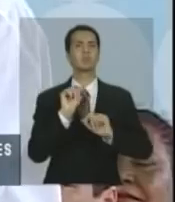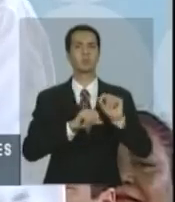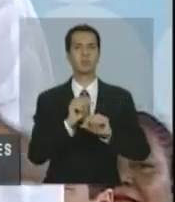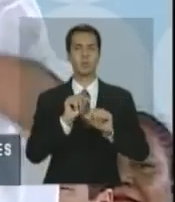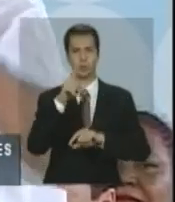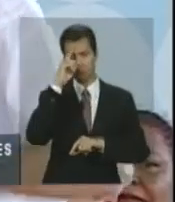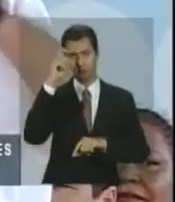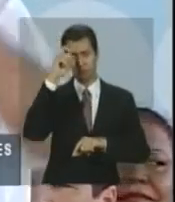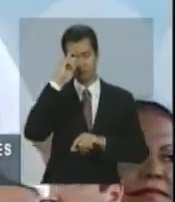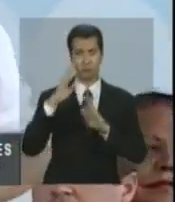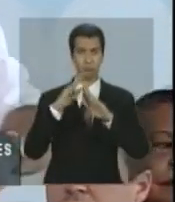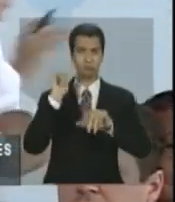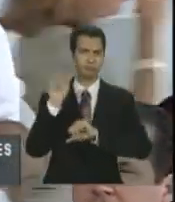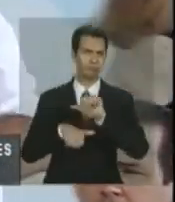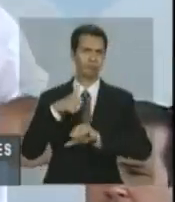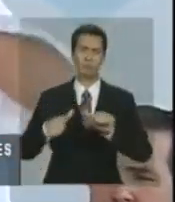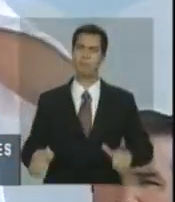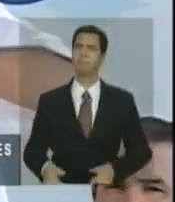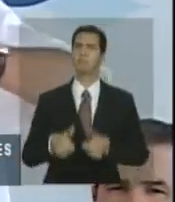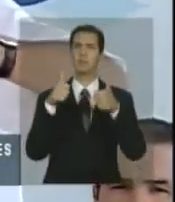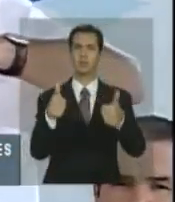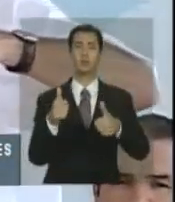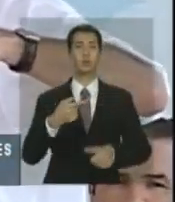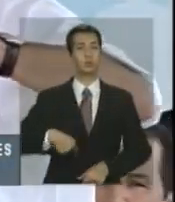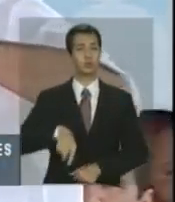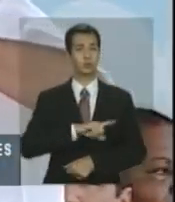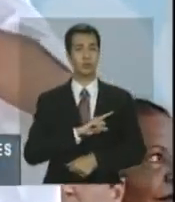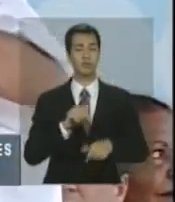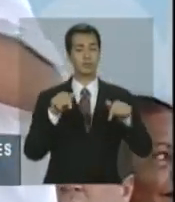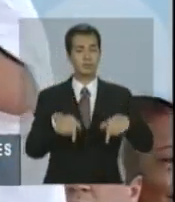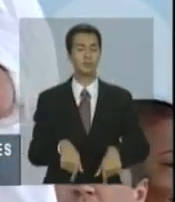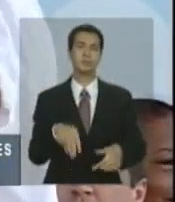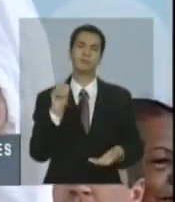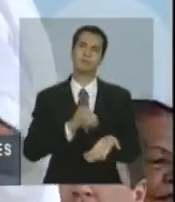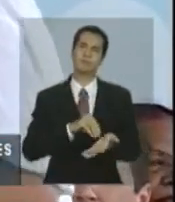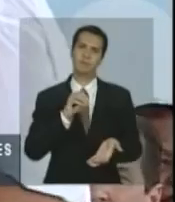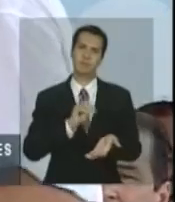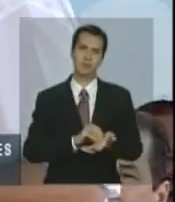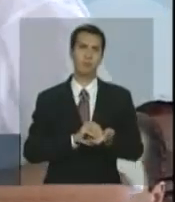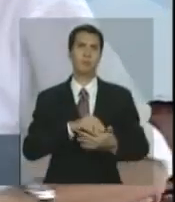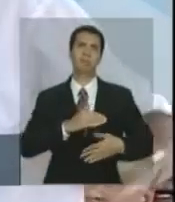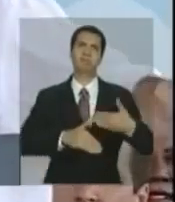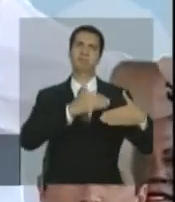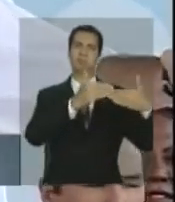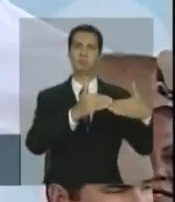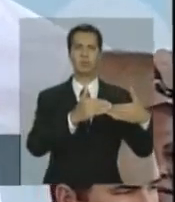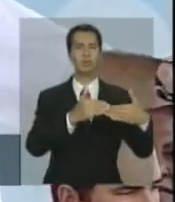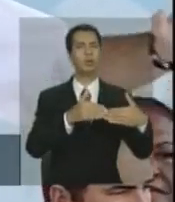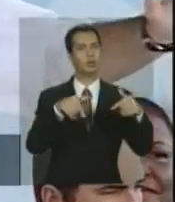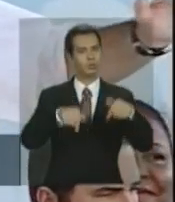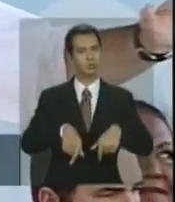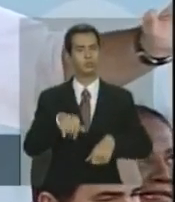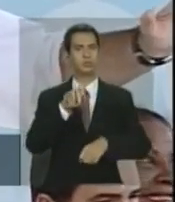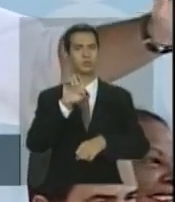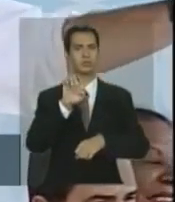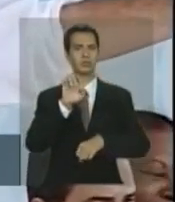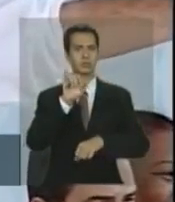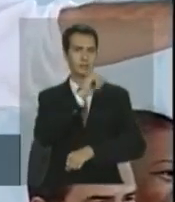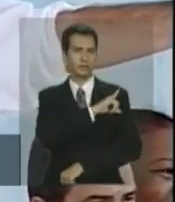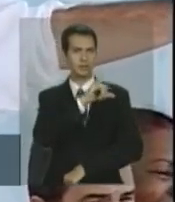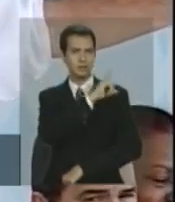hospitais. Nós ainda não somos o primeiro colocado do Brasil. Notamos, eu não tenho dúvida